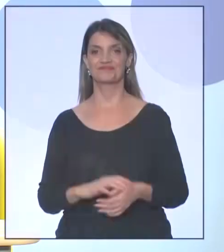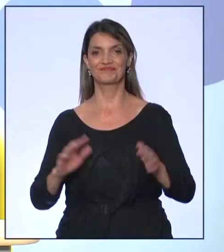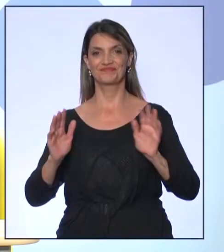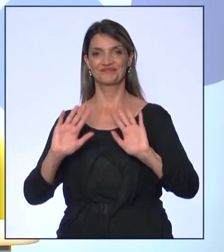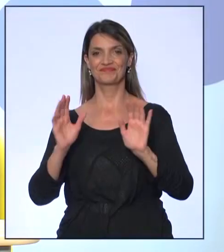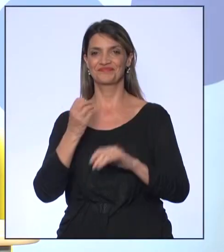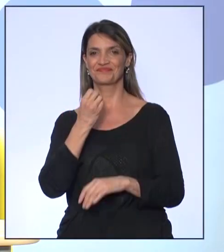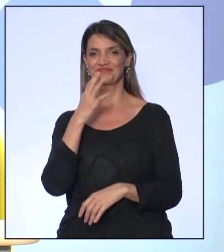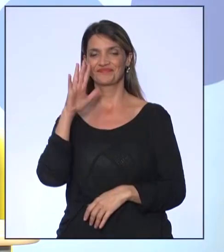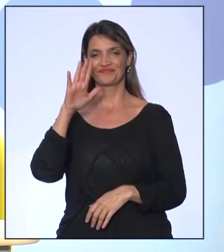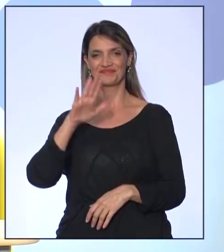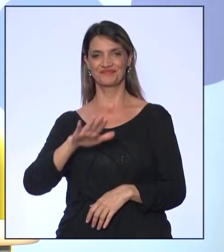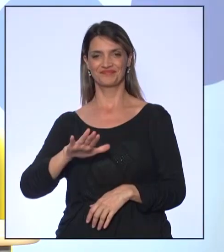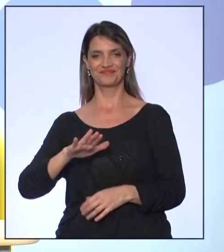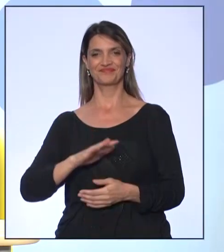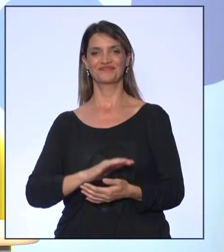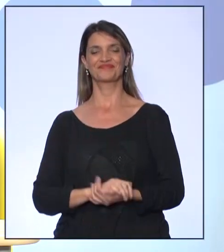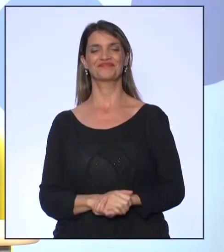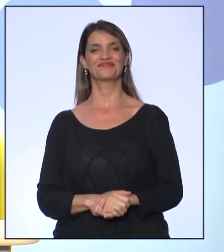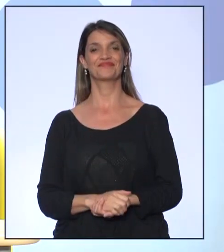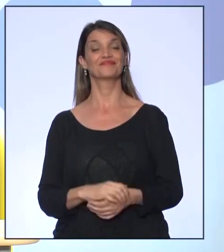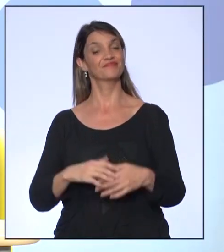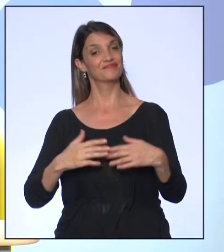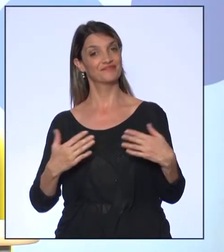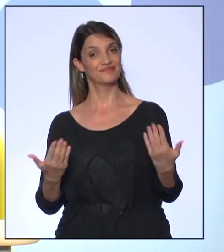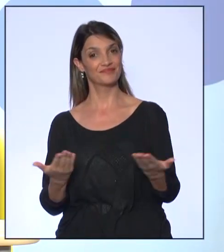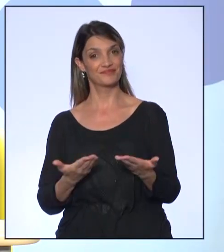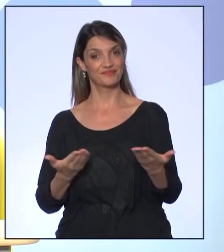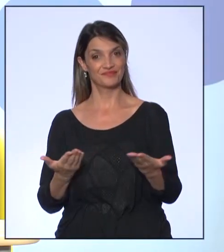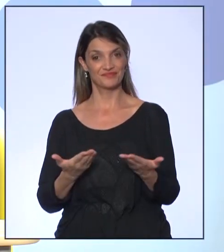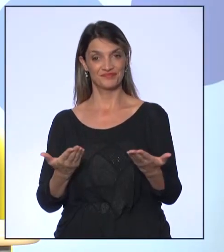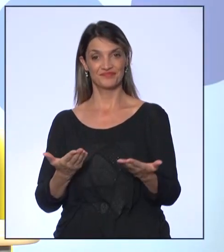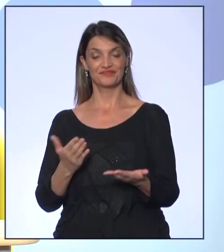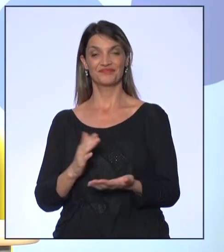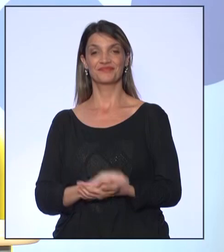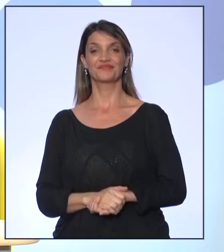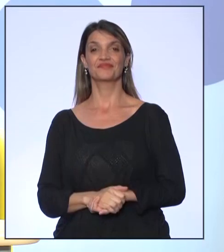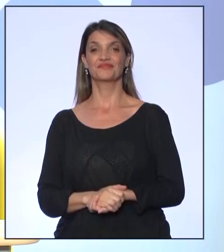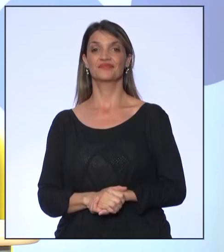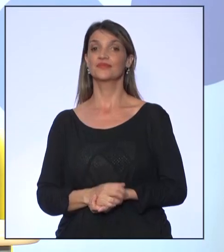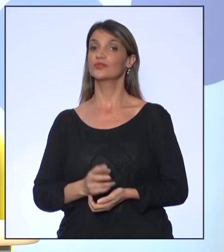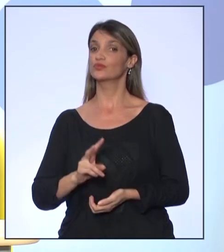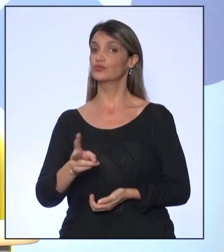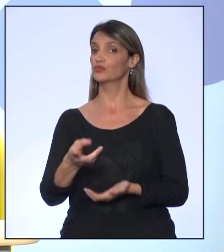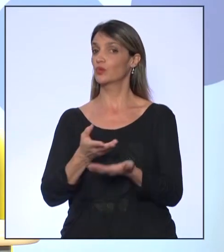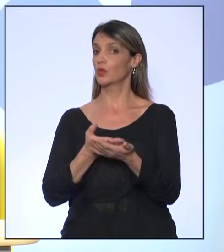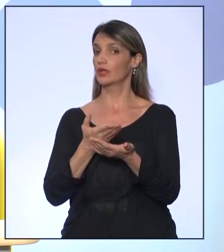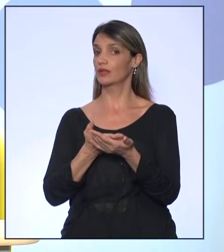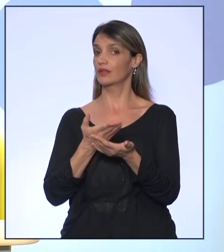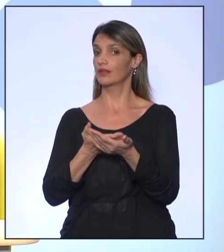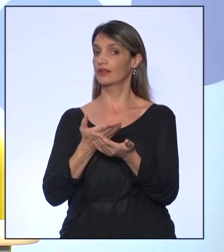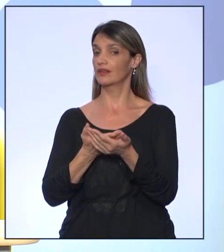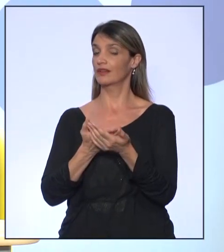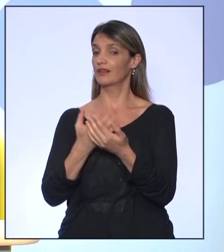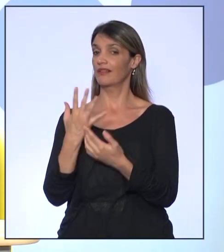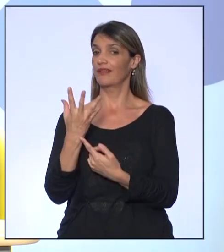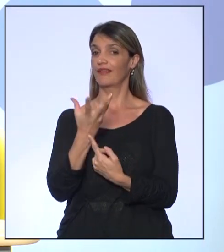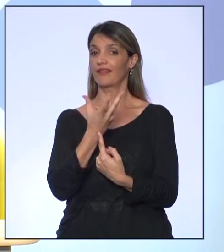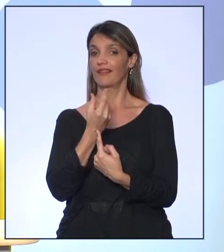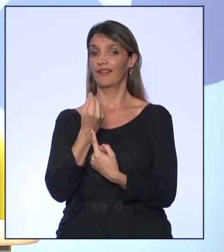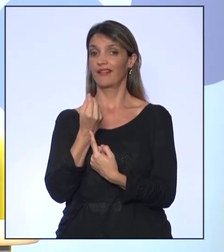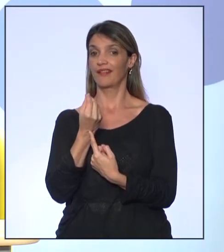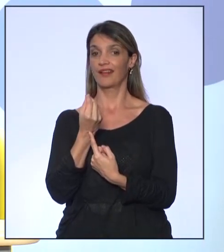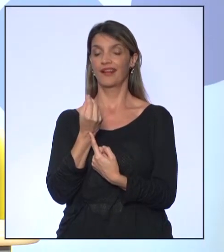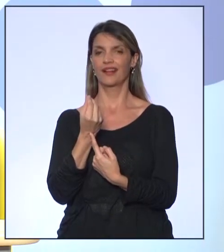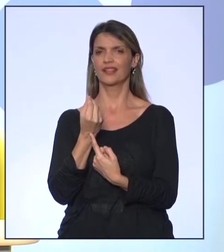Olá, boa tarde. Então, gente, hoje nós vamos, dar sequência aí às aulas de arte, né? Hoje